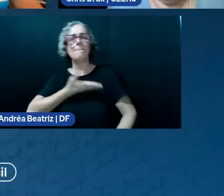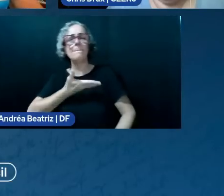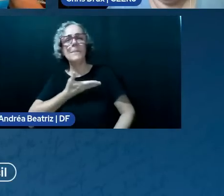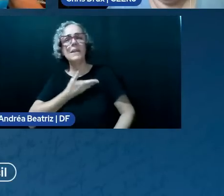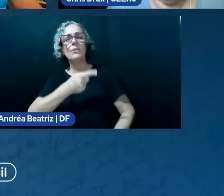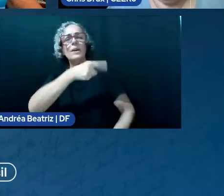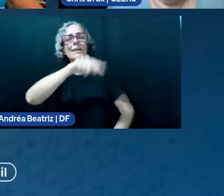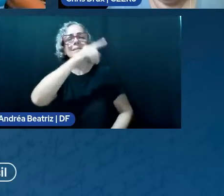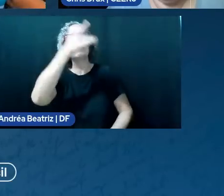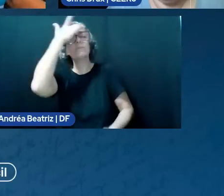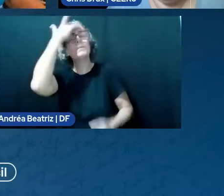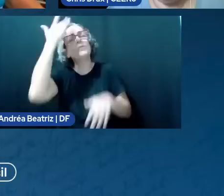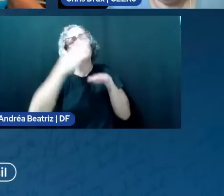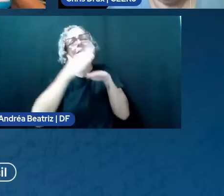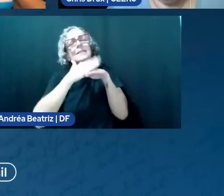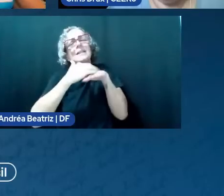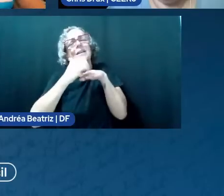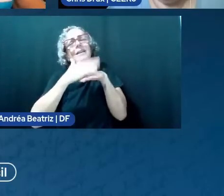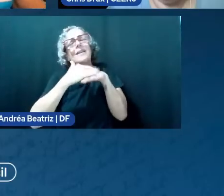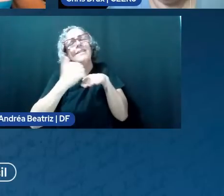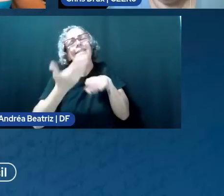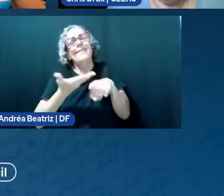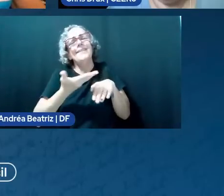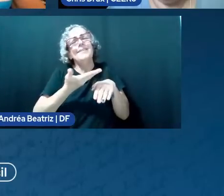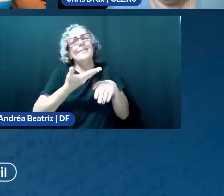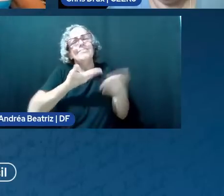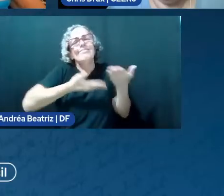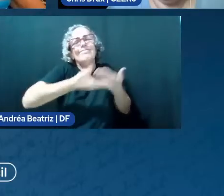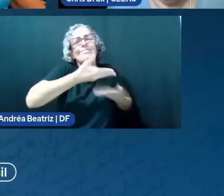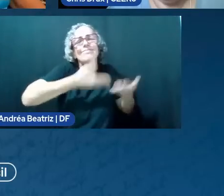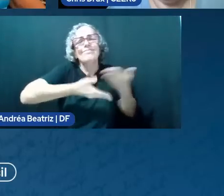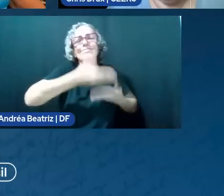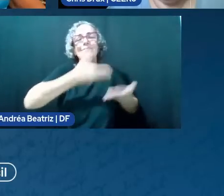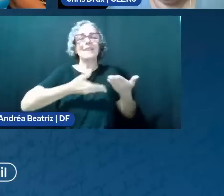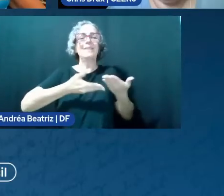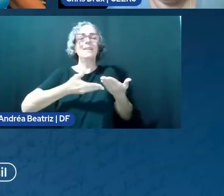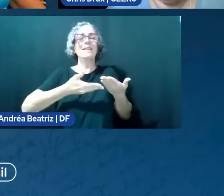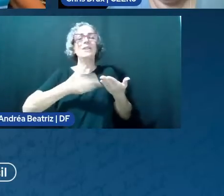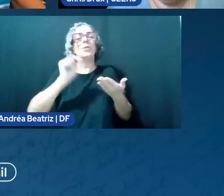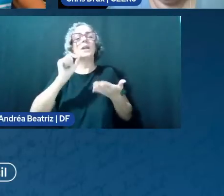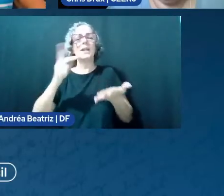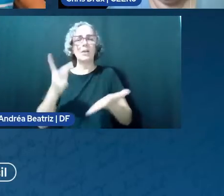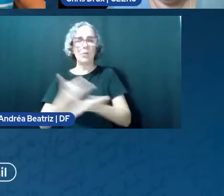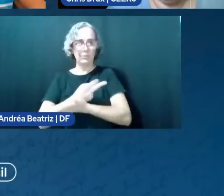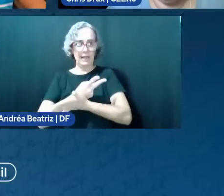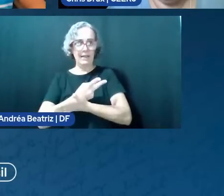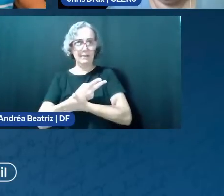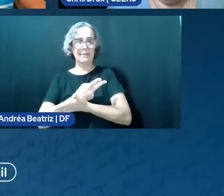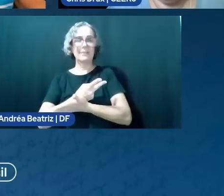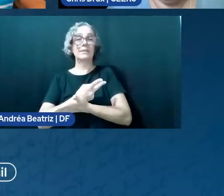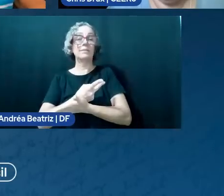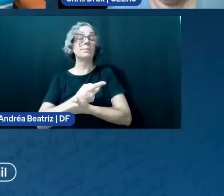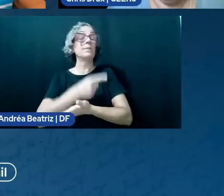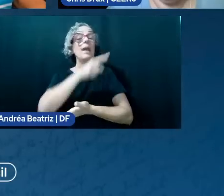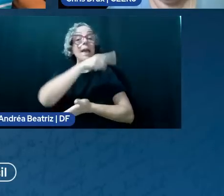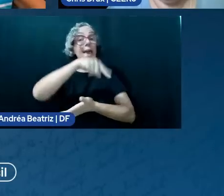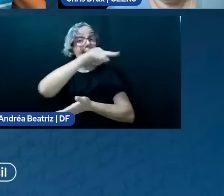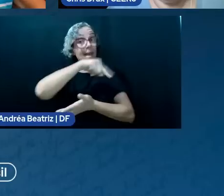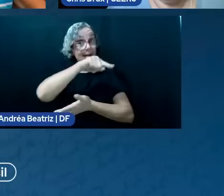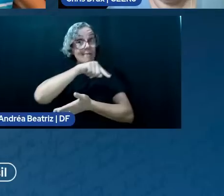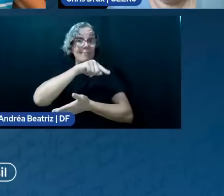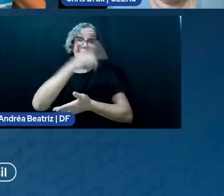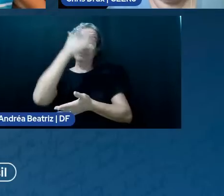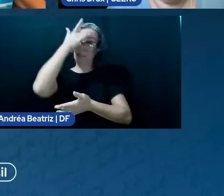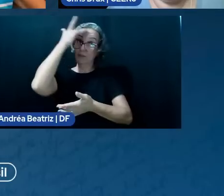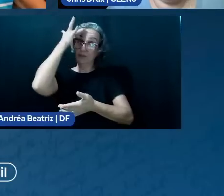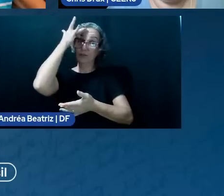são queridas e que nos antecedem. Quando ele fala aqui, nos precedem, é que partem primeiro do